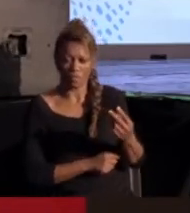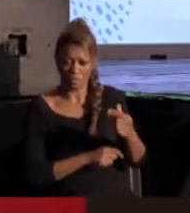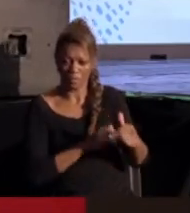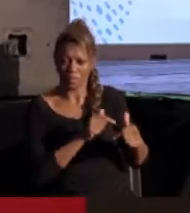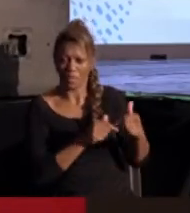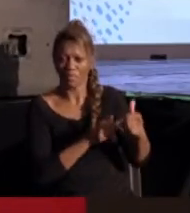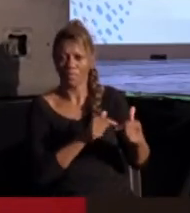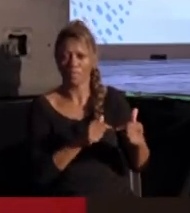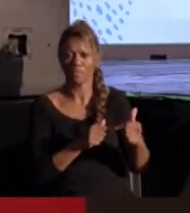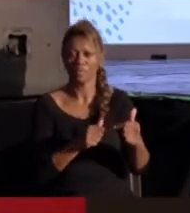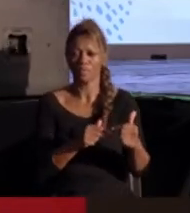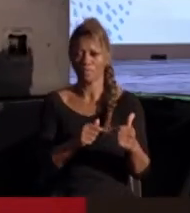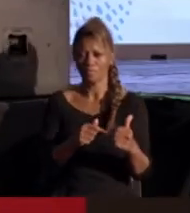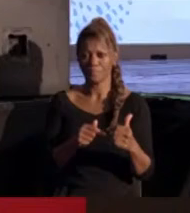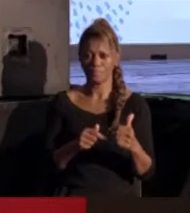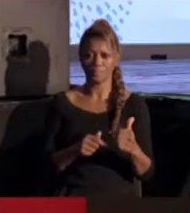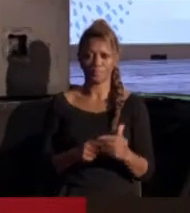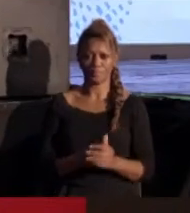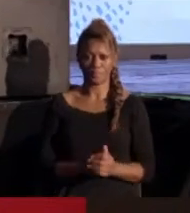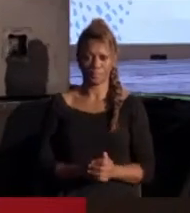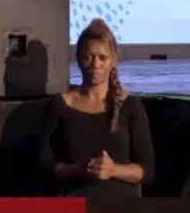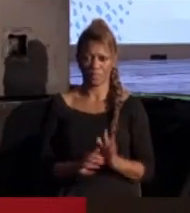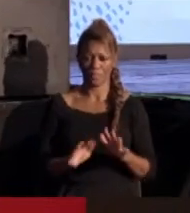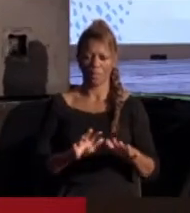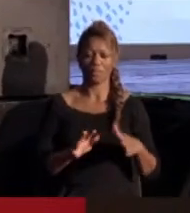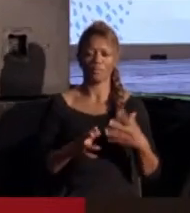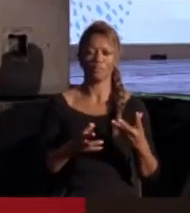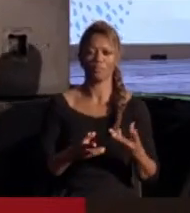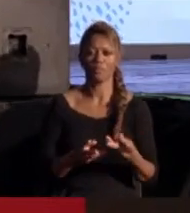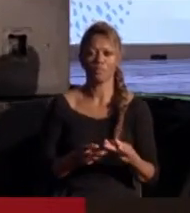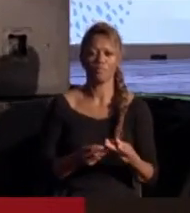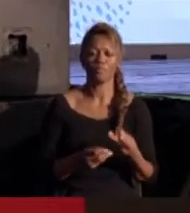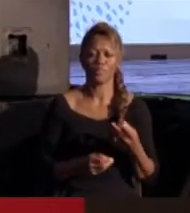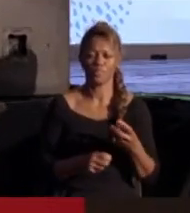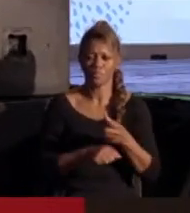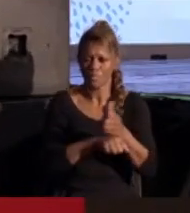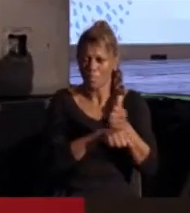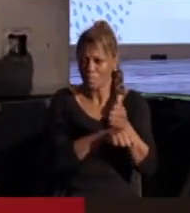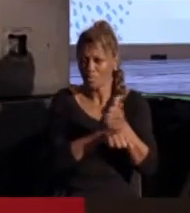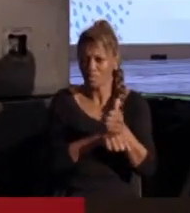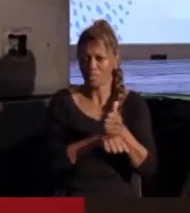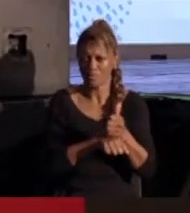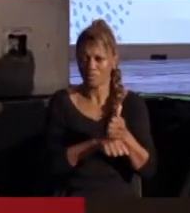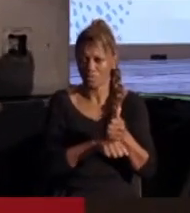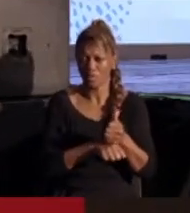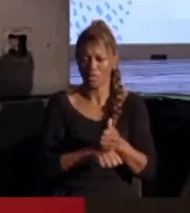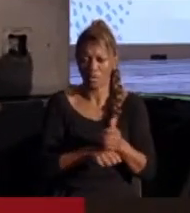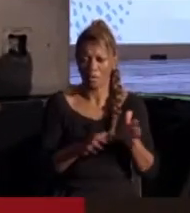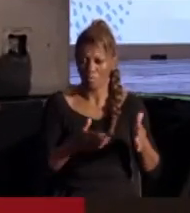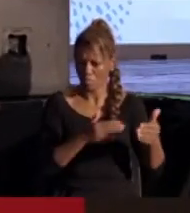Na minha autoavaliação e na minha autoindulgência, foi uma clínica